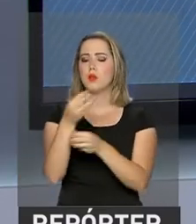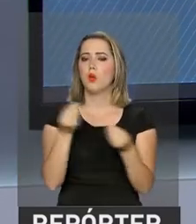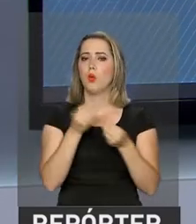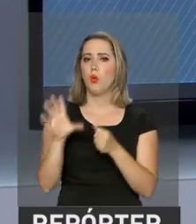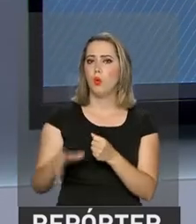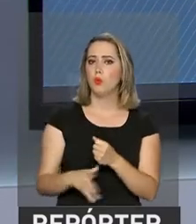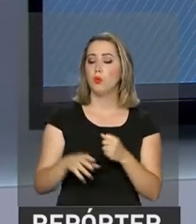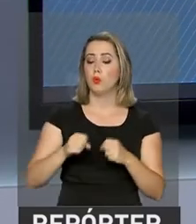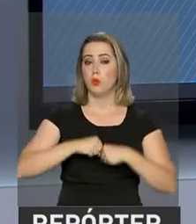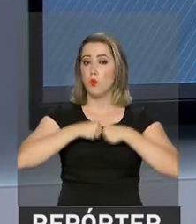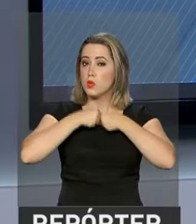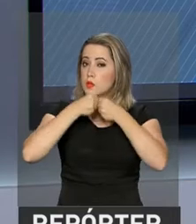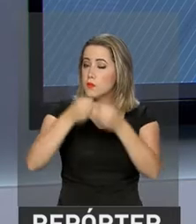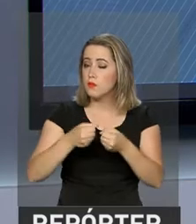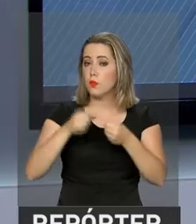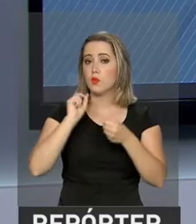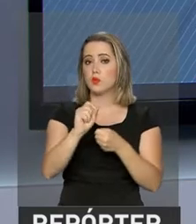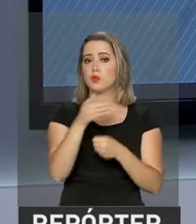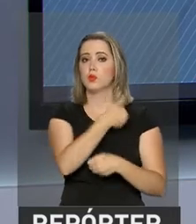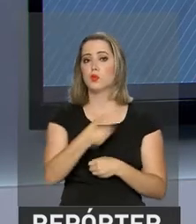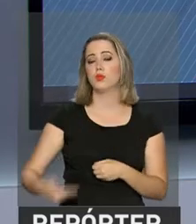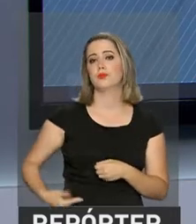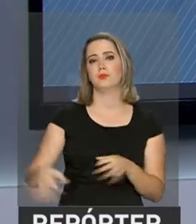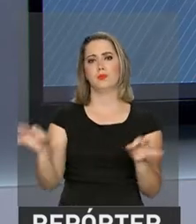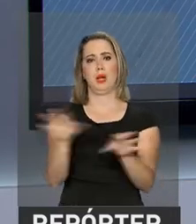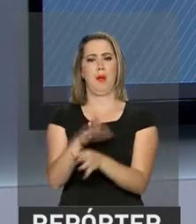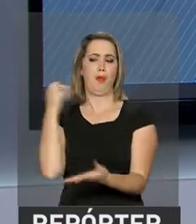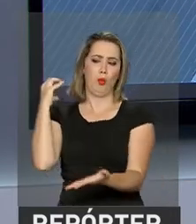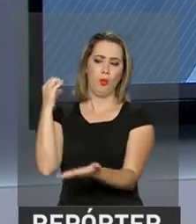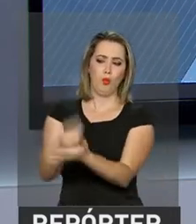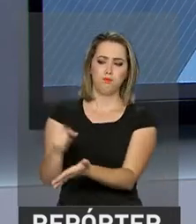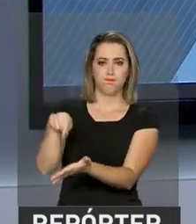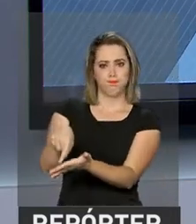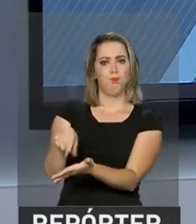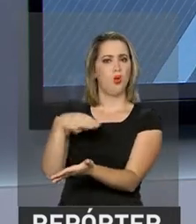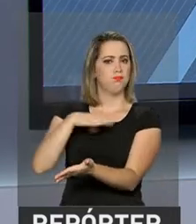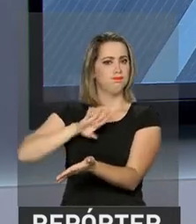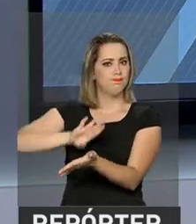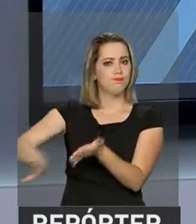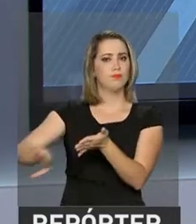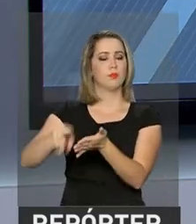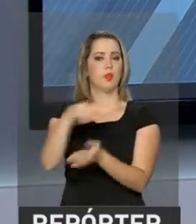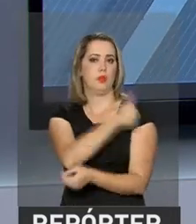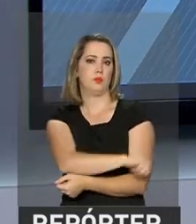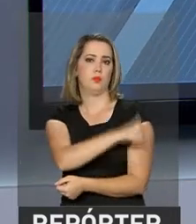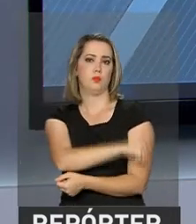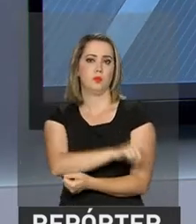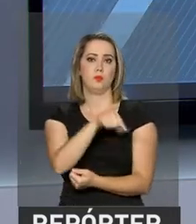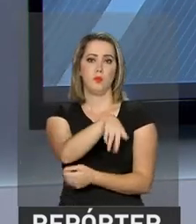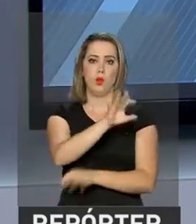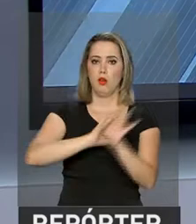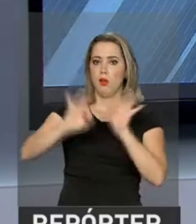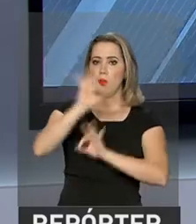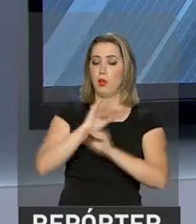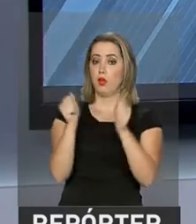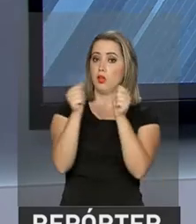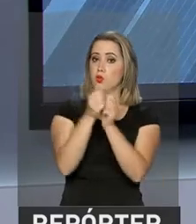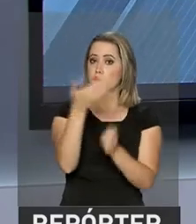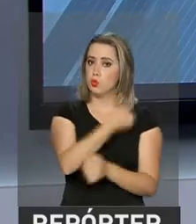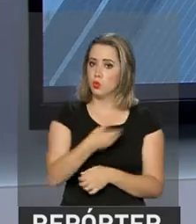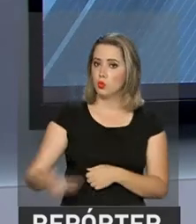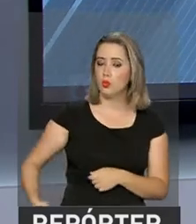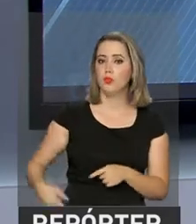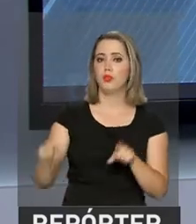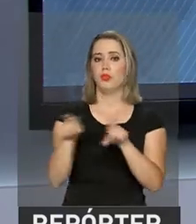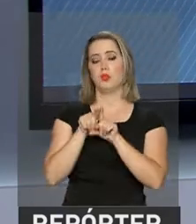combater a criminalidade no Rio de Janeiro. Segundo o ministro, um plano será elaborado em parceria com o governo do estado e a